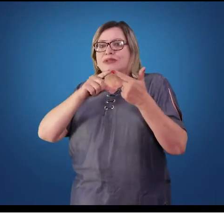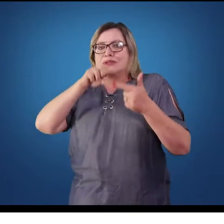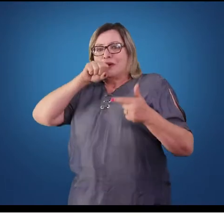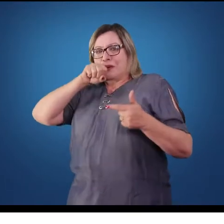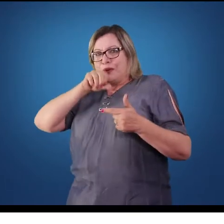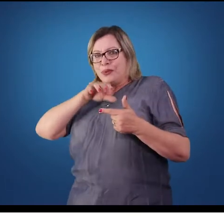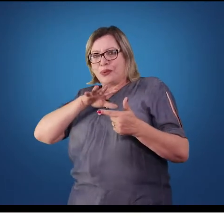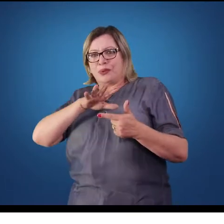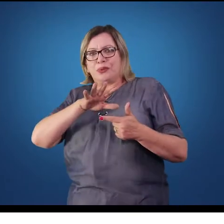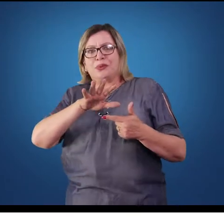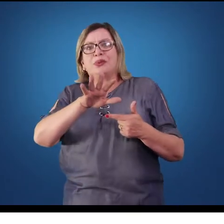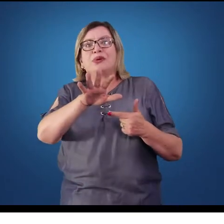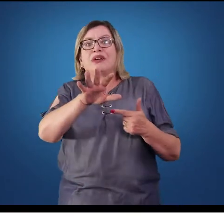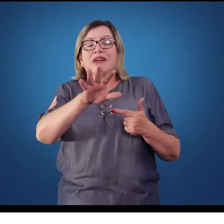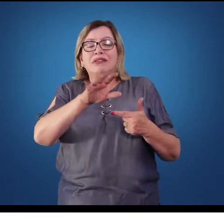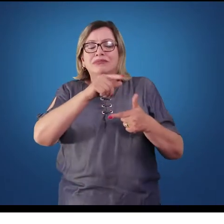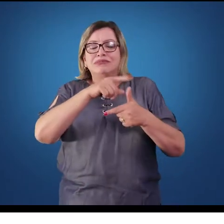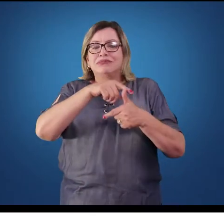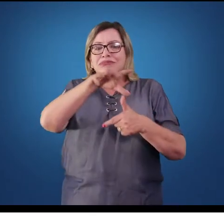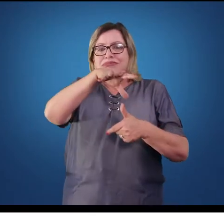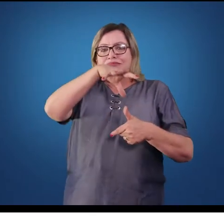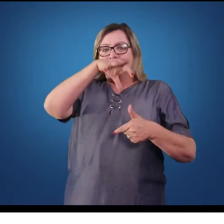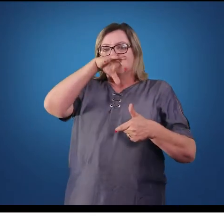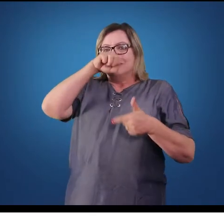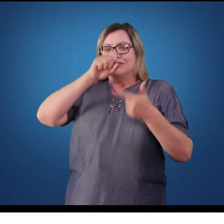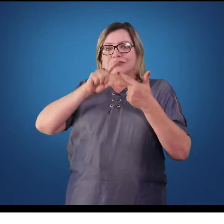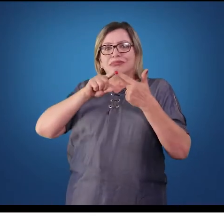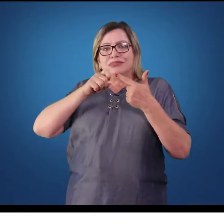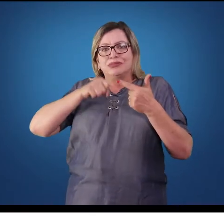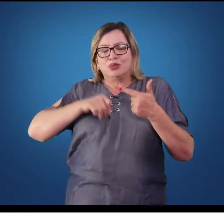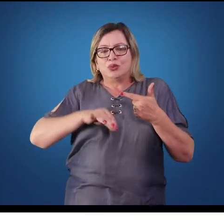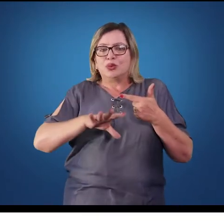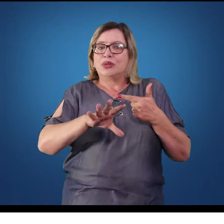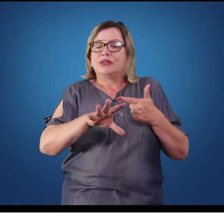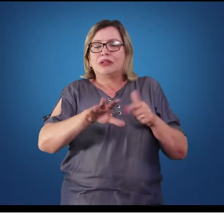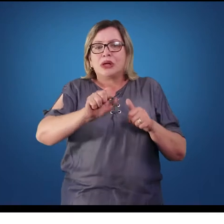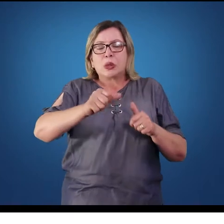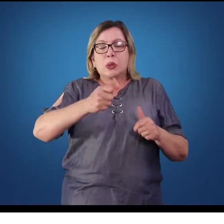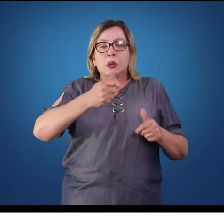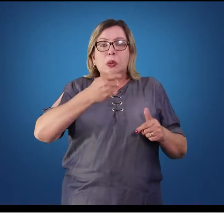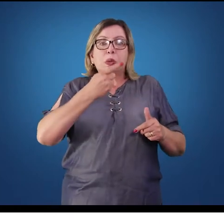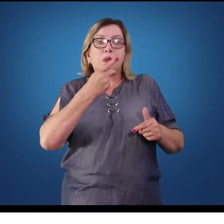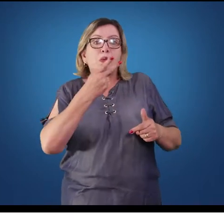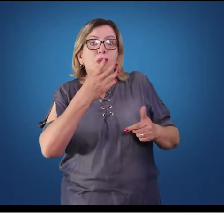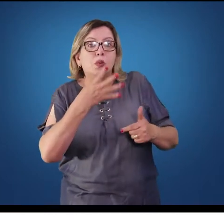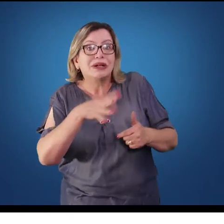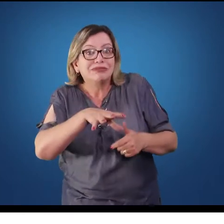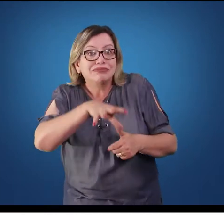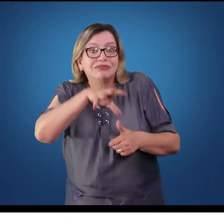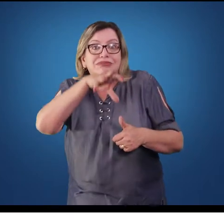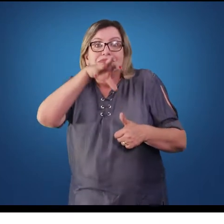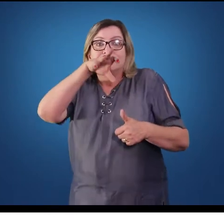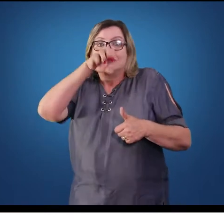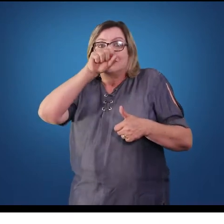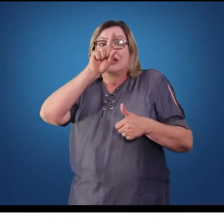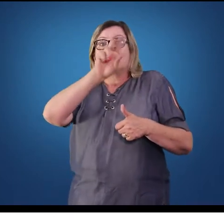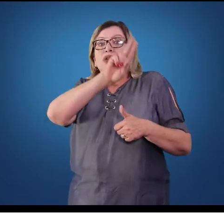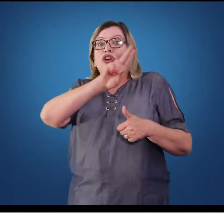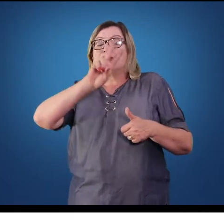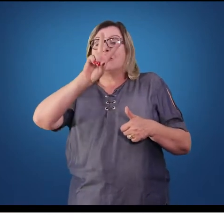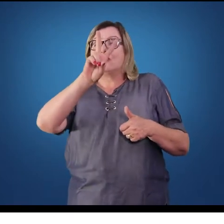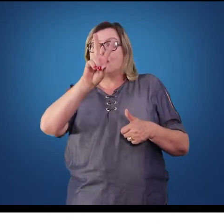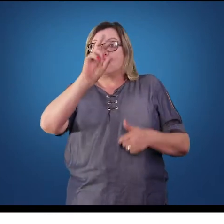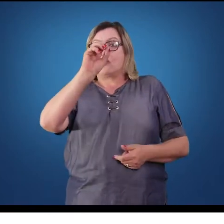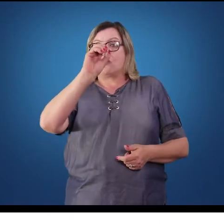expiração de expulsão do ar. O volume de ar inspirado a cada respiração é conhecido como volume corrente e